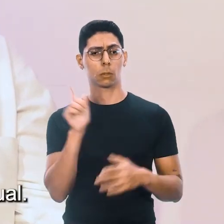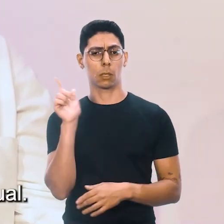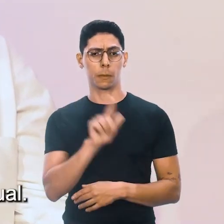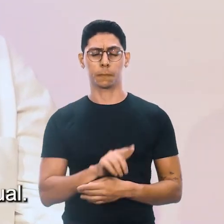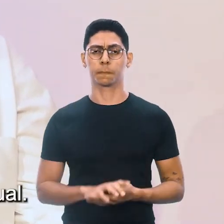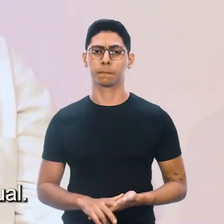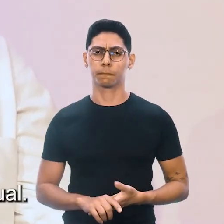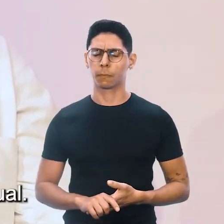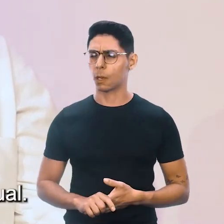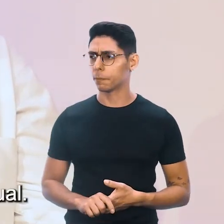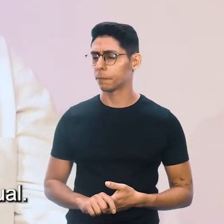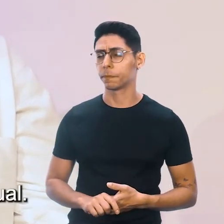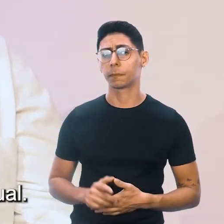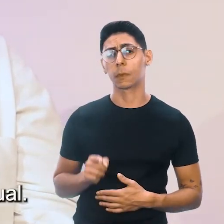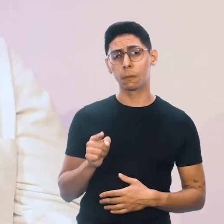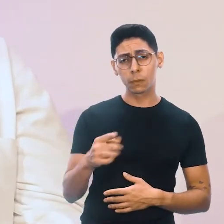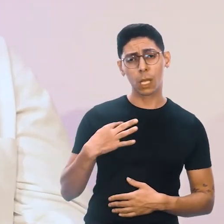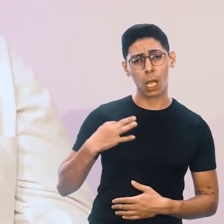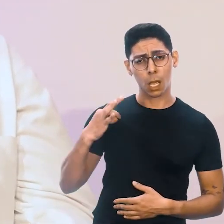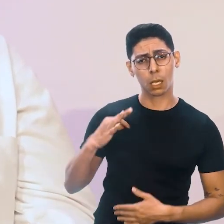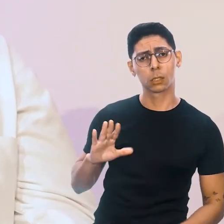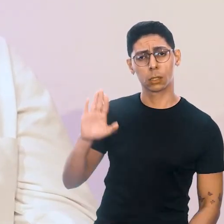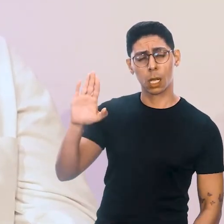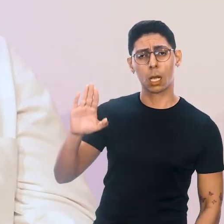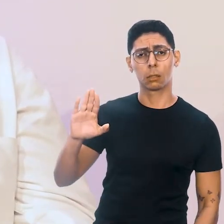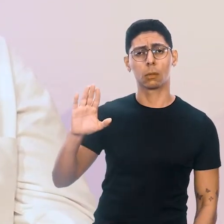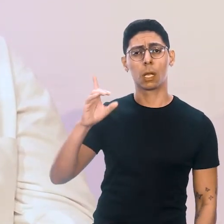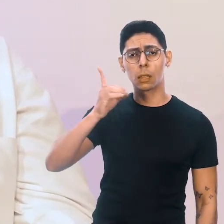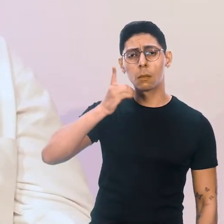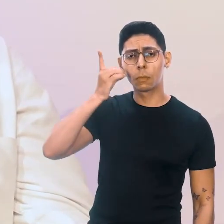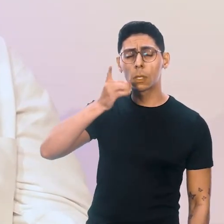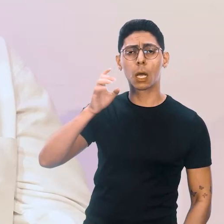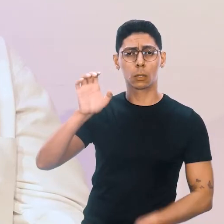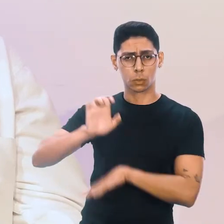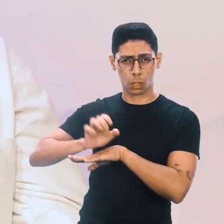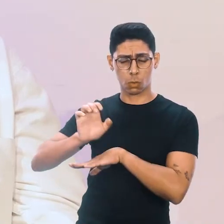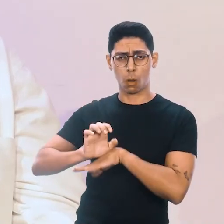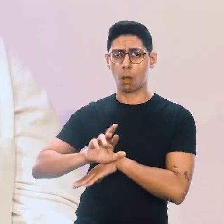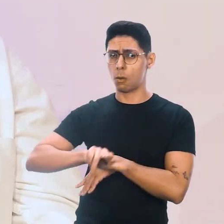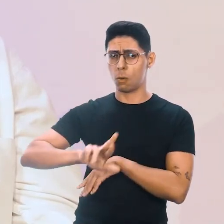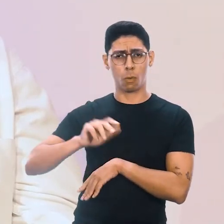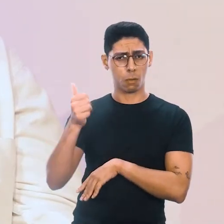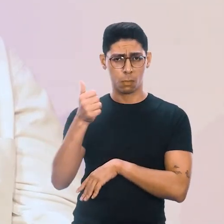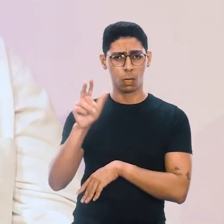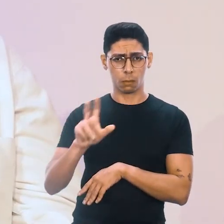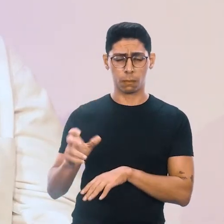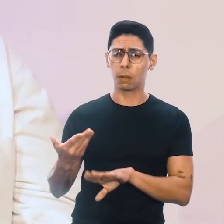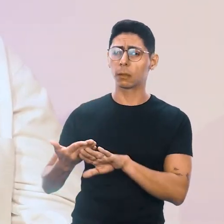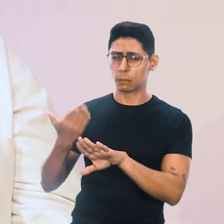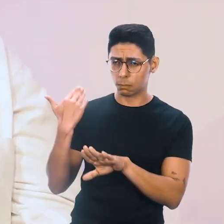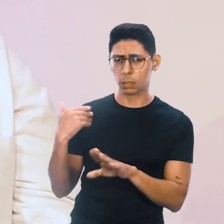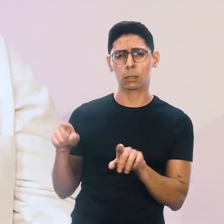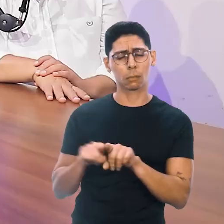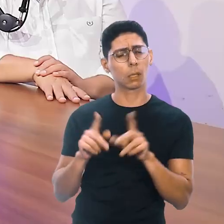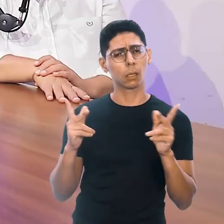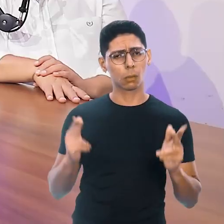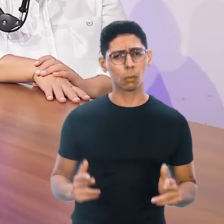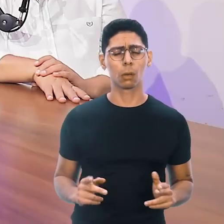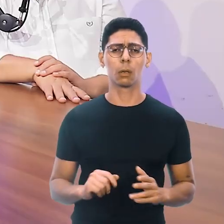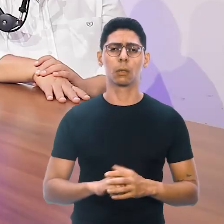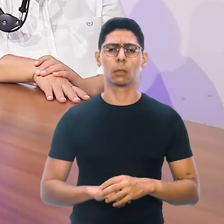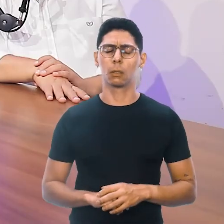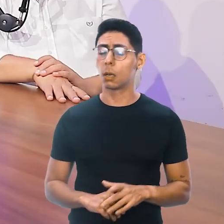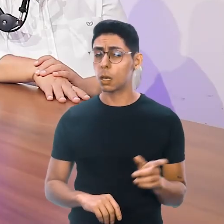você está candidato a deputado estadual, não é a primeira vez, já teve candidato outras vezes. Não,